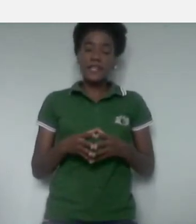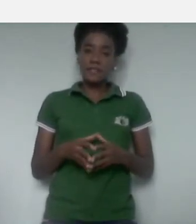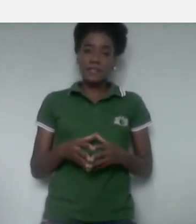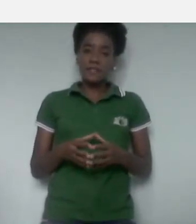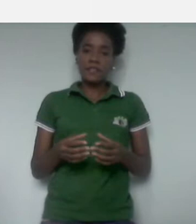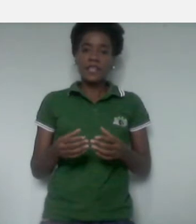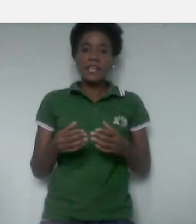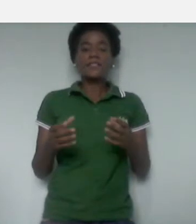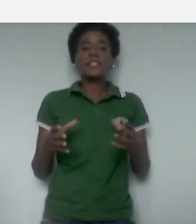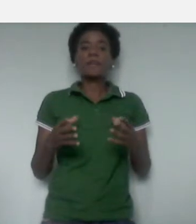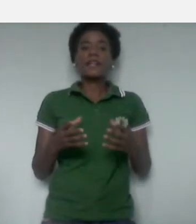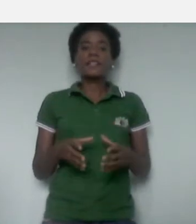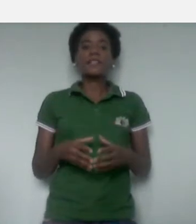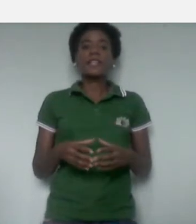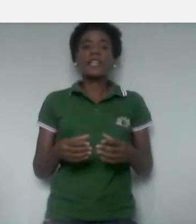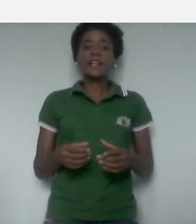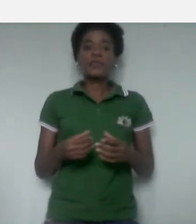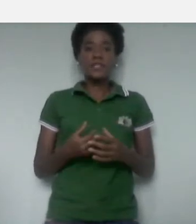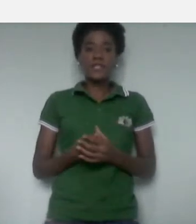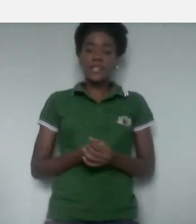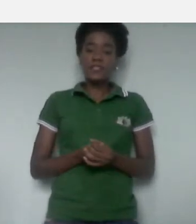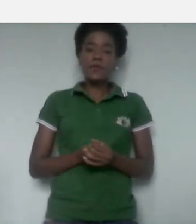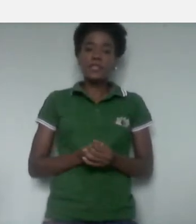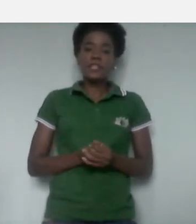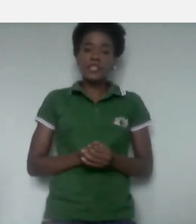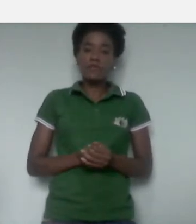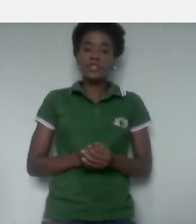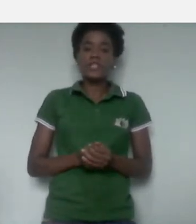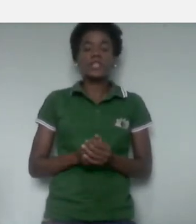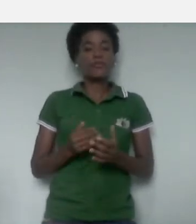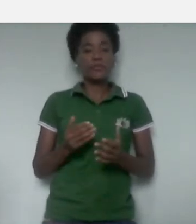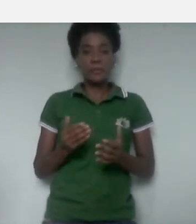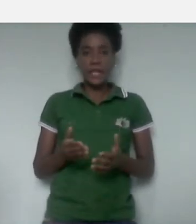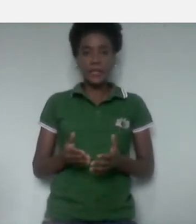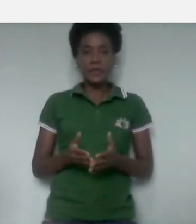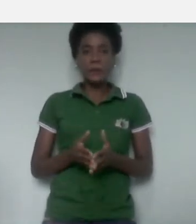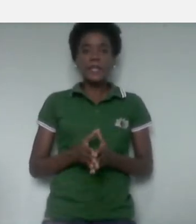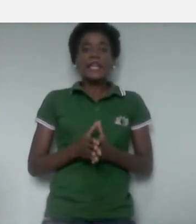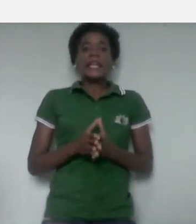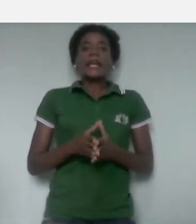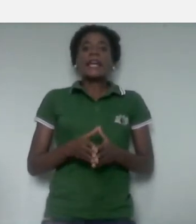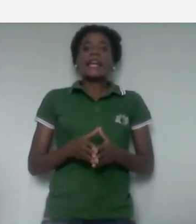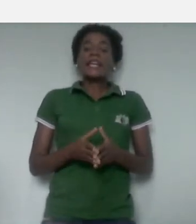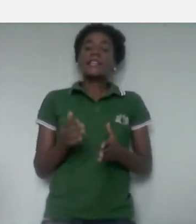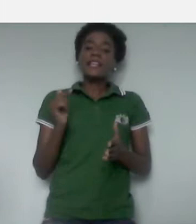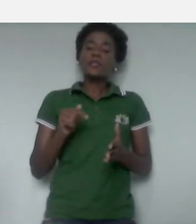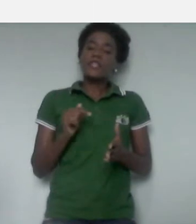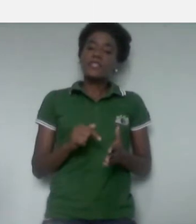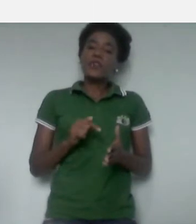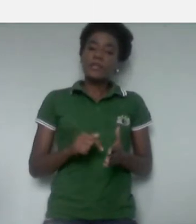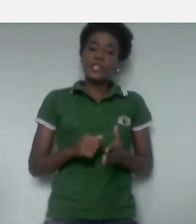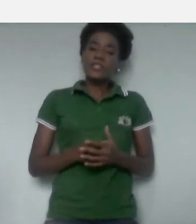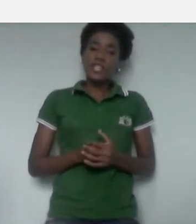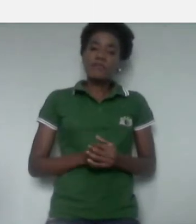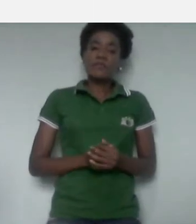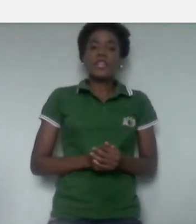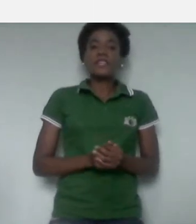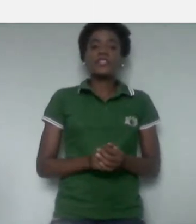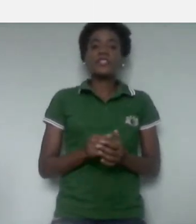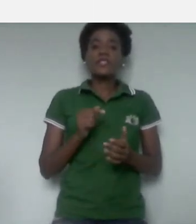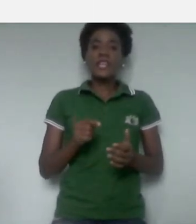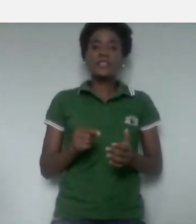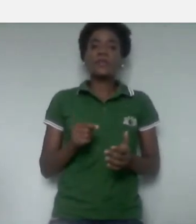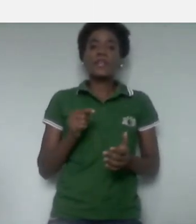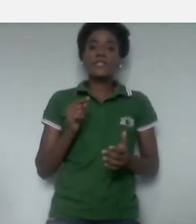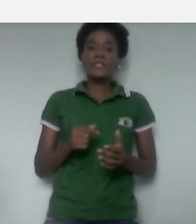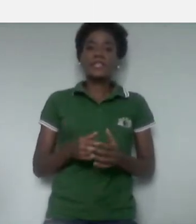193 países. Esses países criaram 17 Objetivos de Desenvolvimento, e dentro desses objetivos